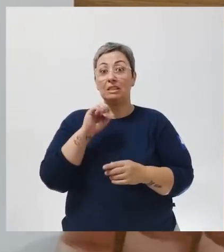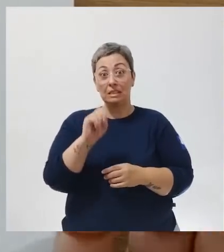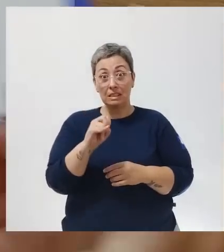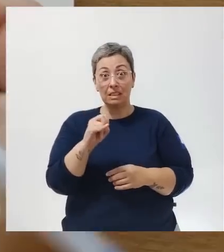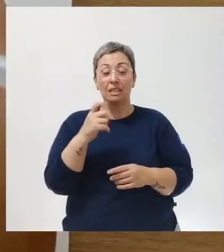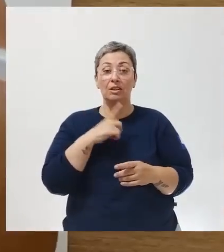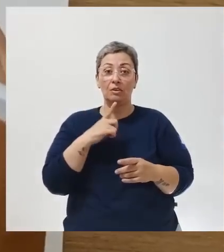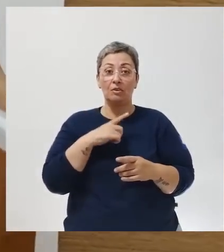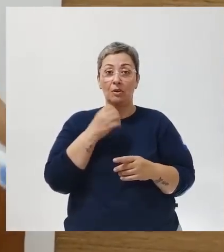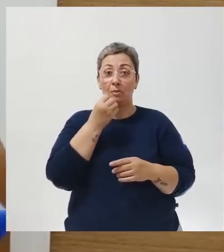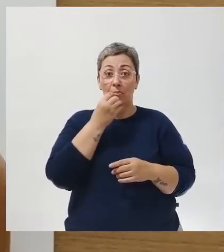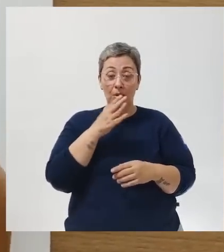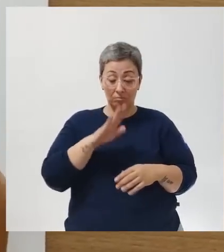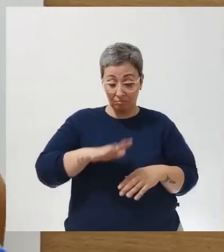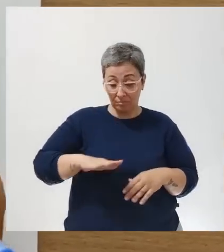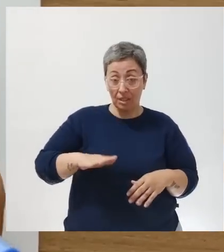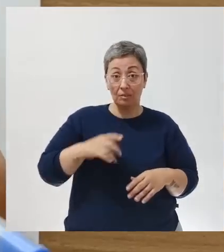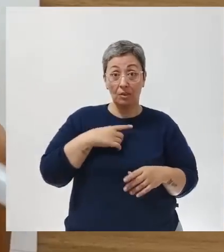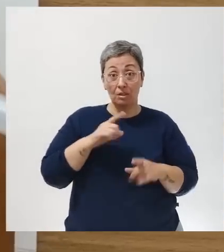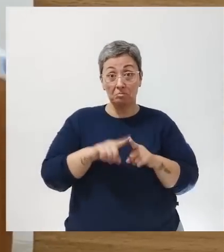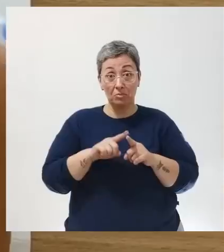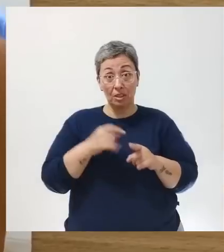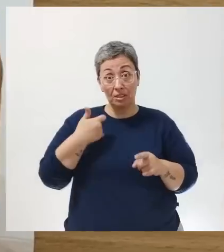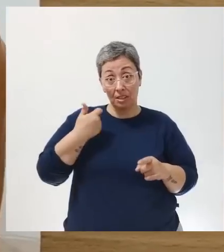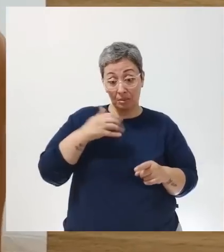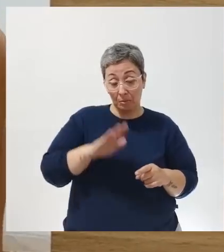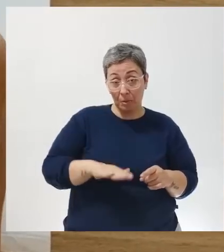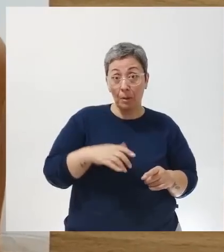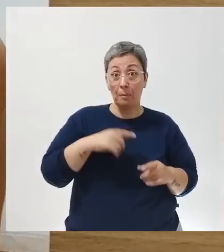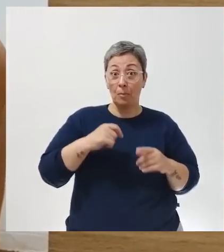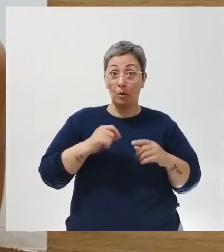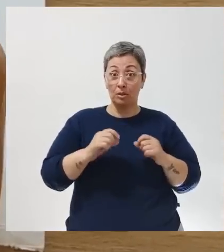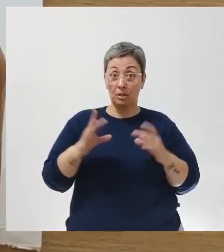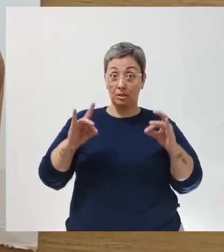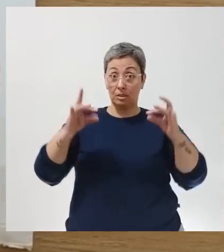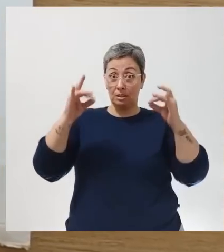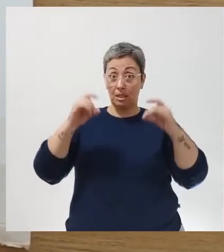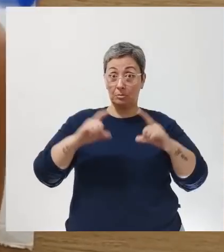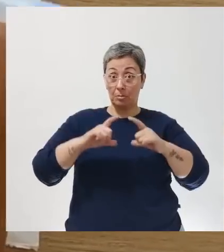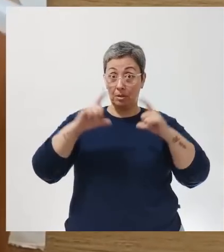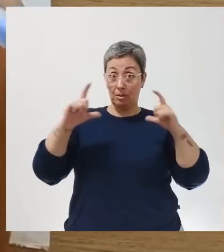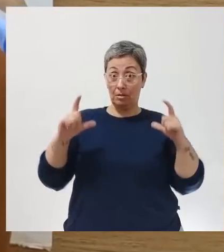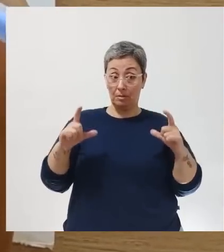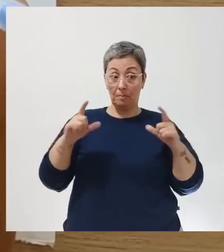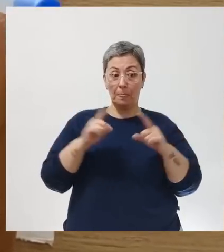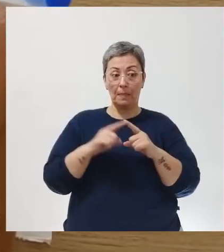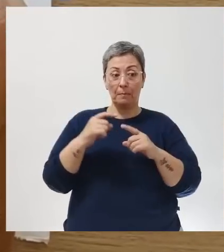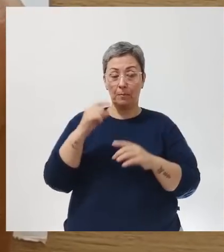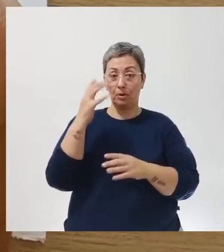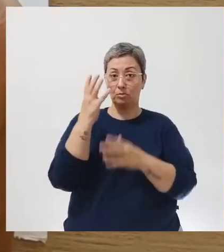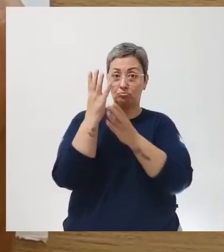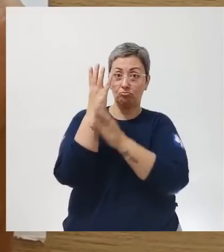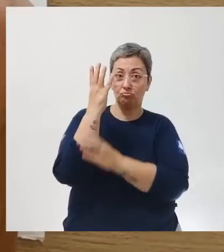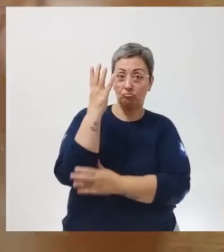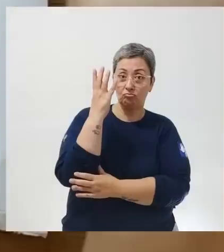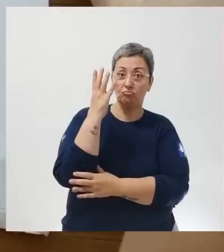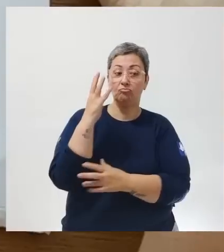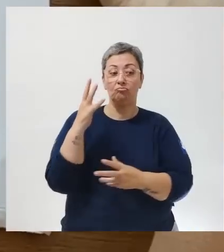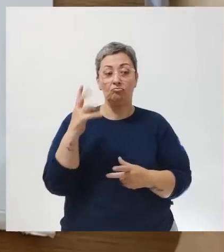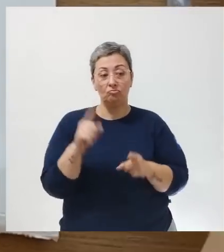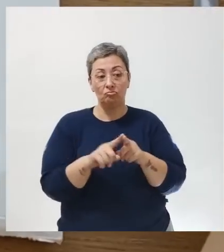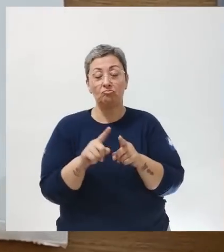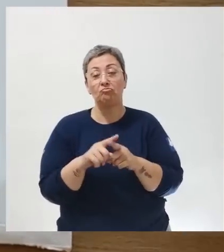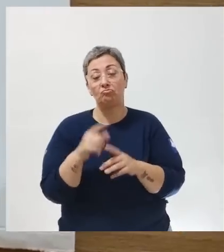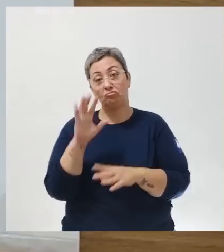ela for bem pequena, você pode fazer detalhes maiores. Pode fazer o tronco todo